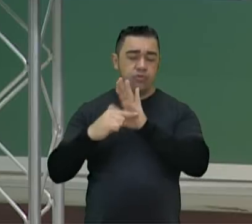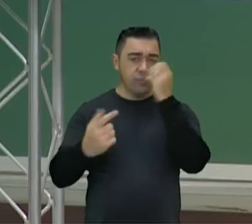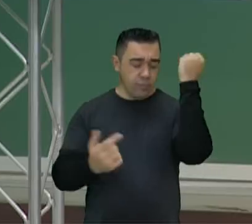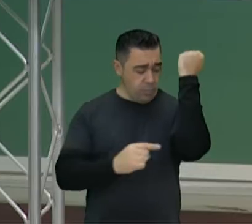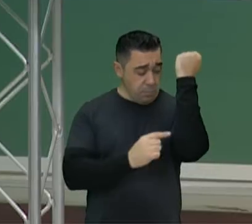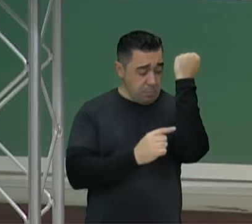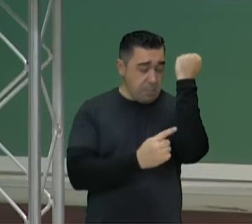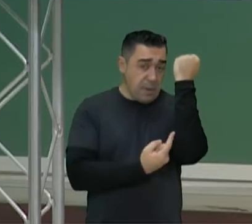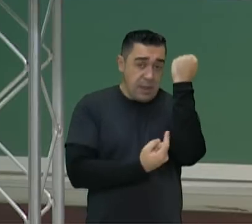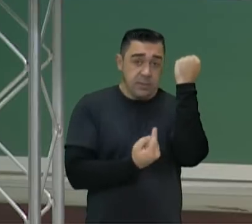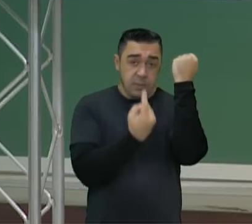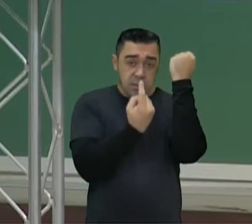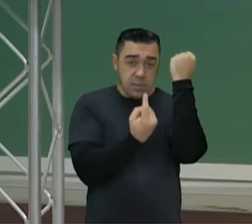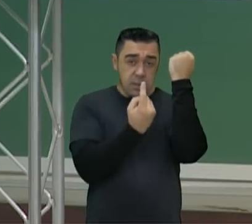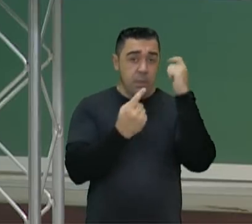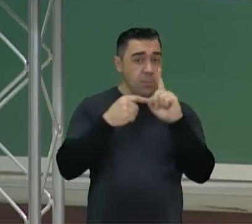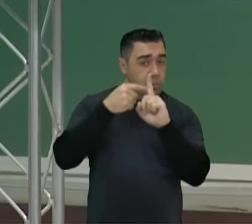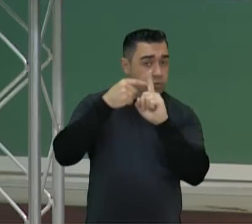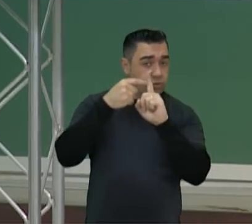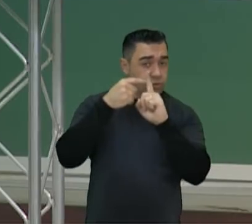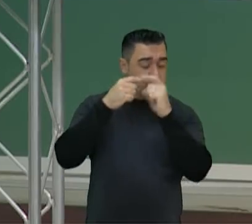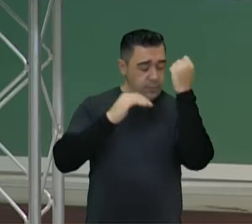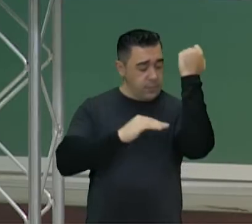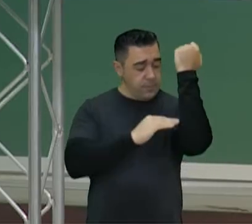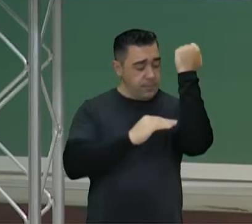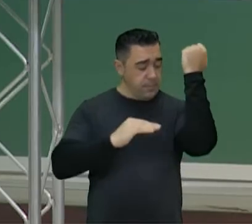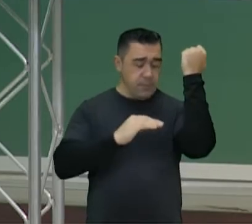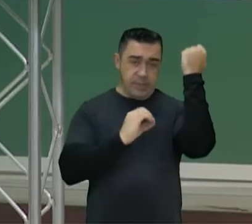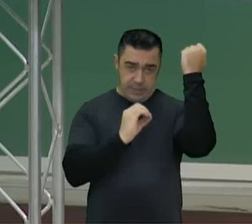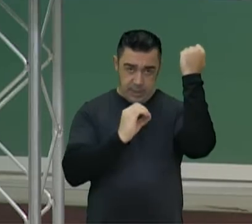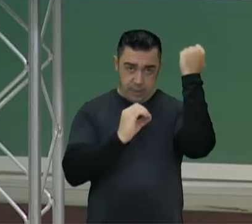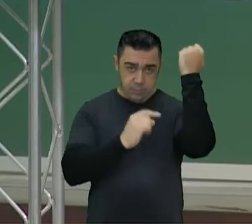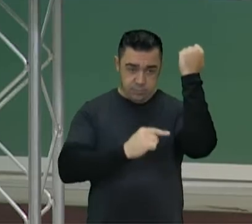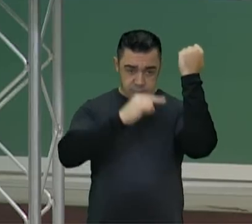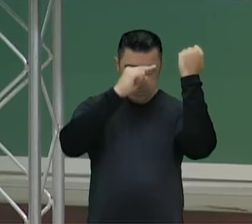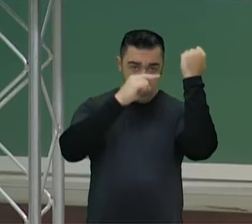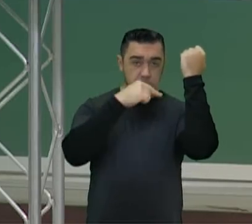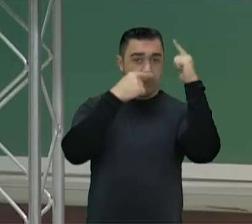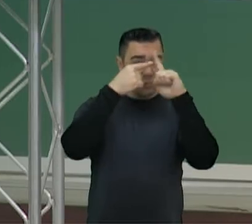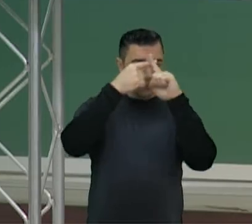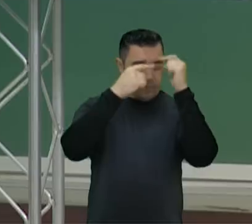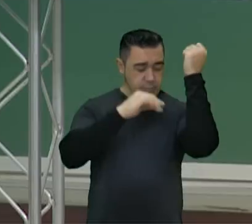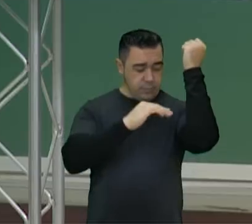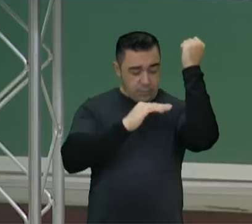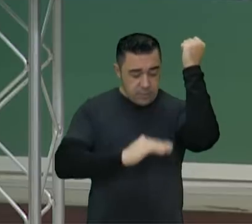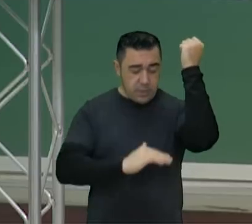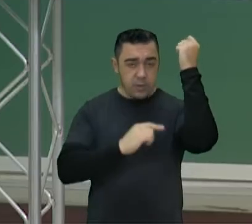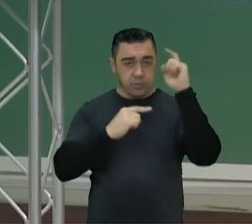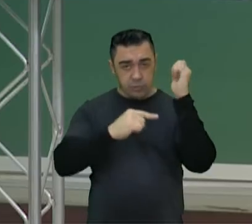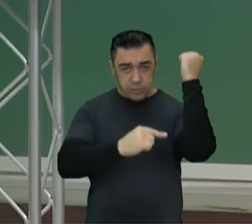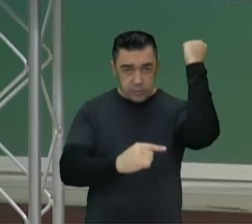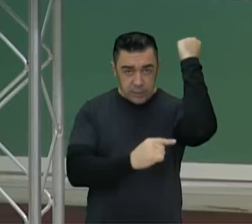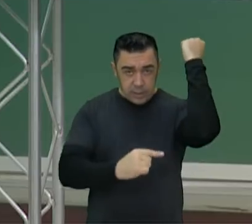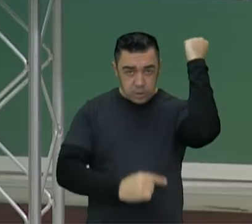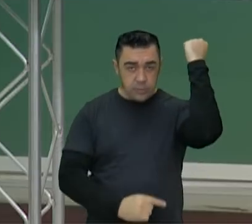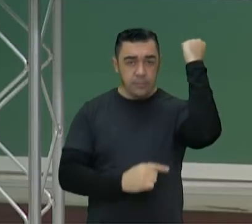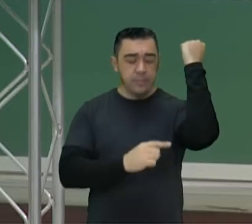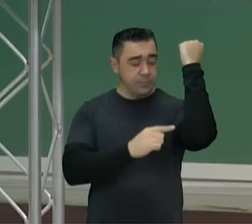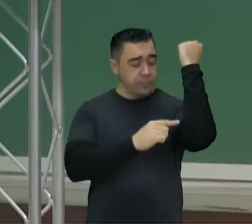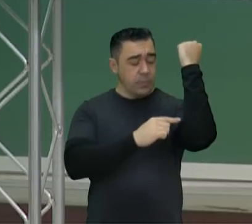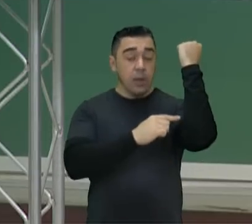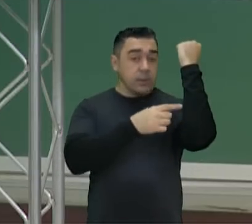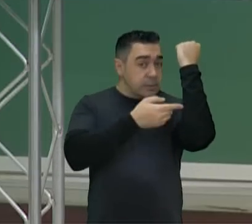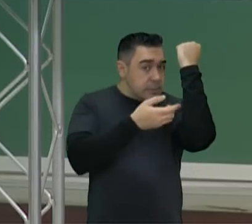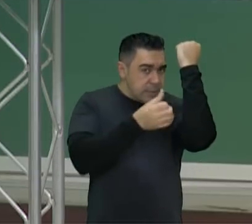número é positivo, a partir da origem. Então, se adicionar 5 graus a